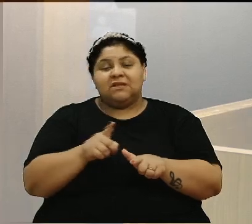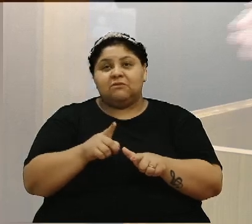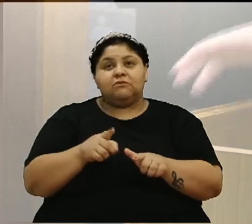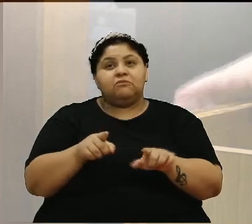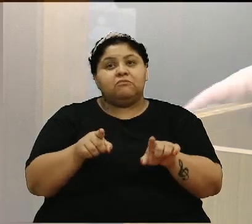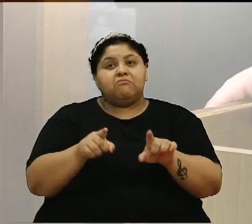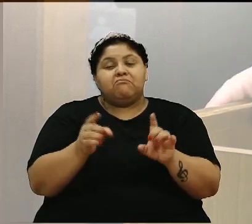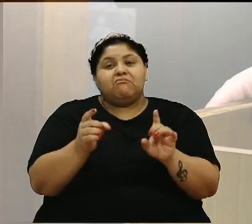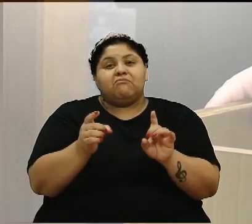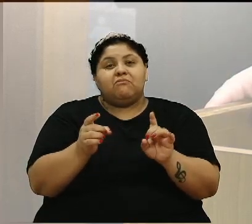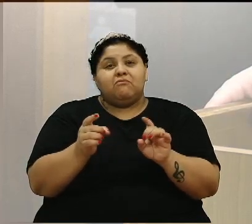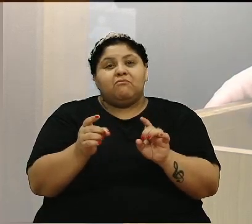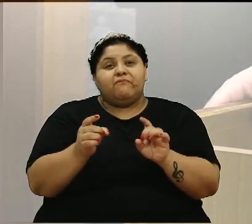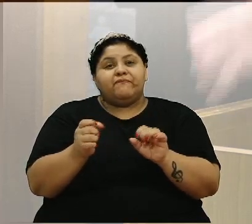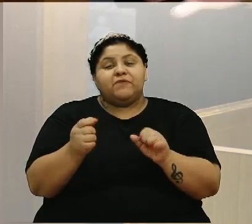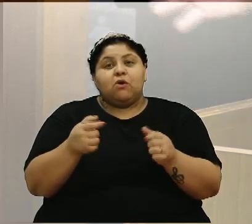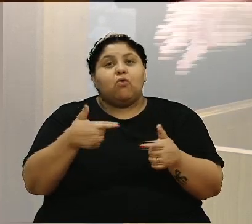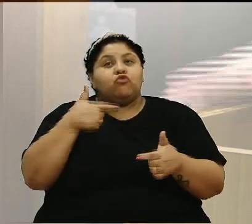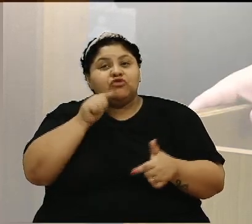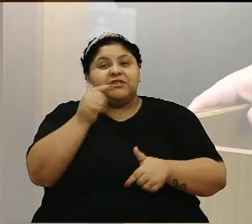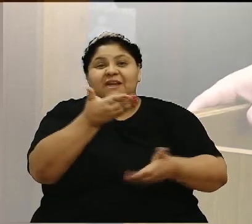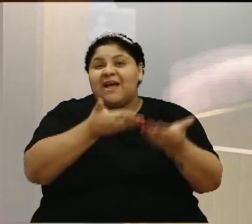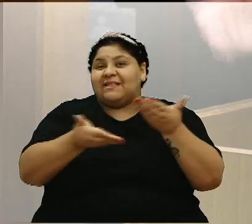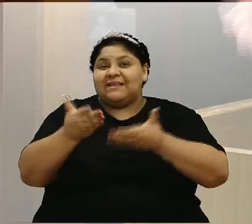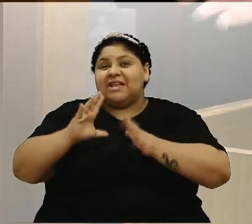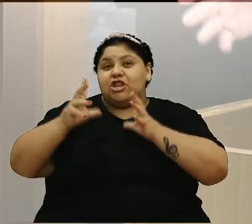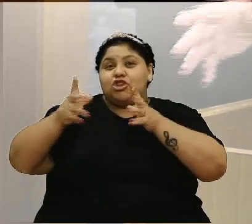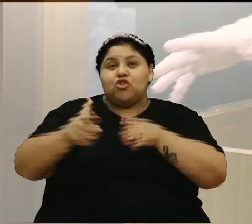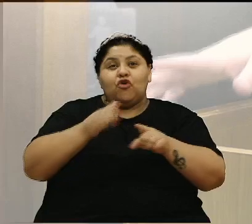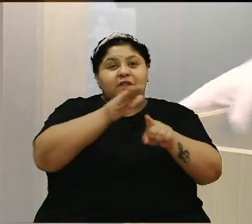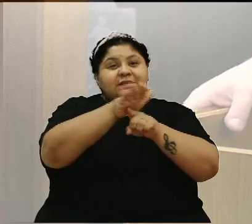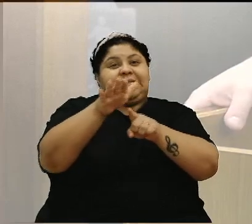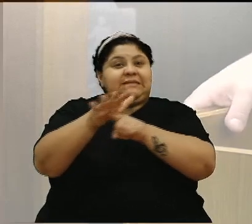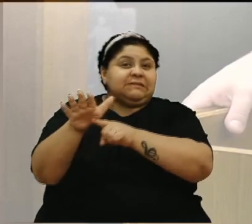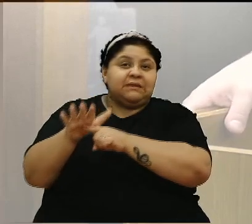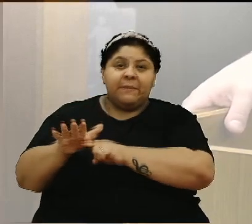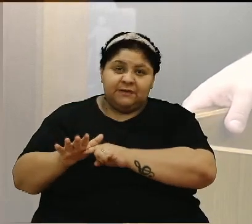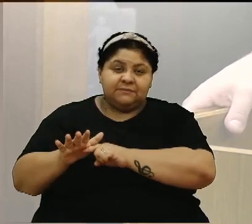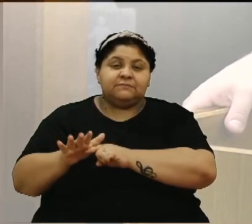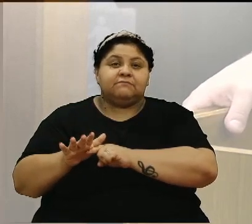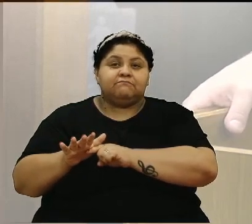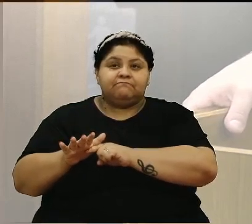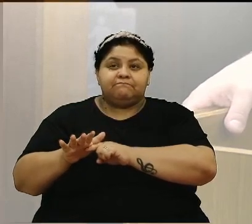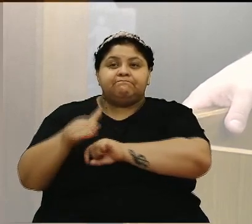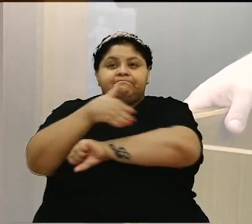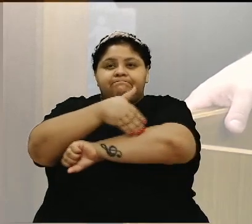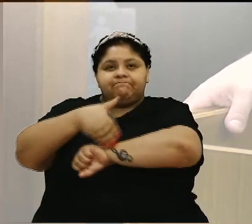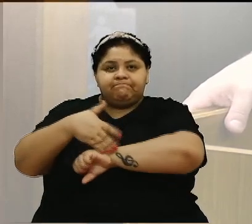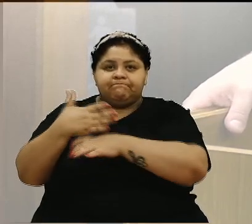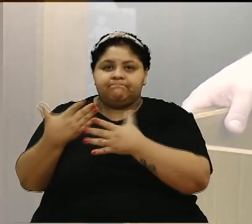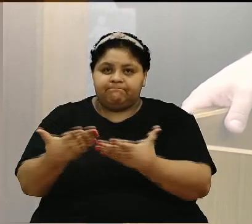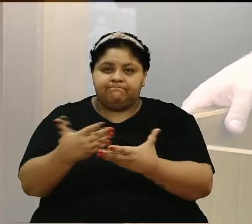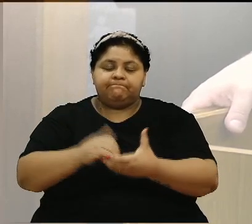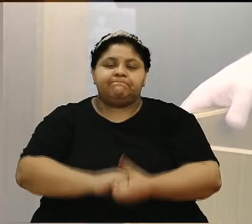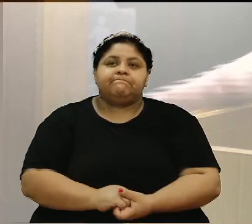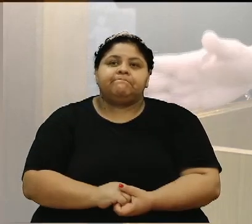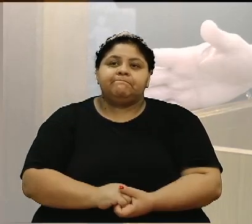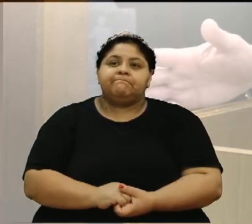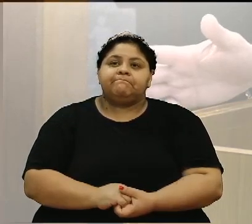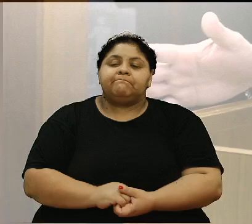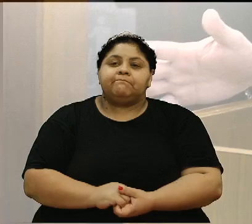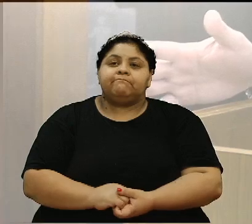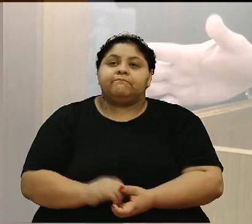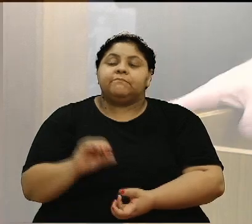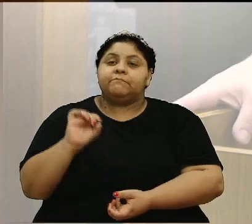contemplar todo o efetivo, para colocar todo o efetivo na rua, né? Então, aqui,